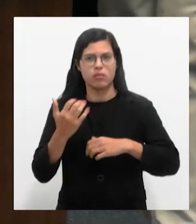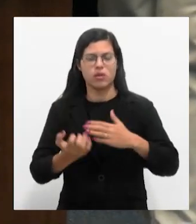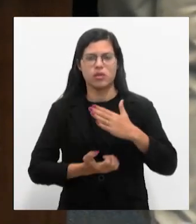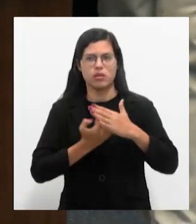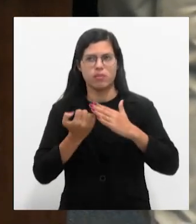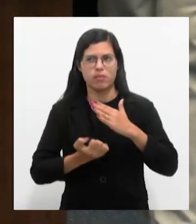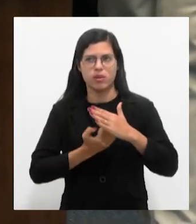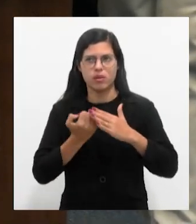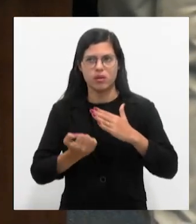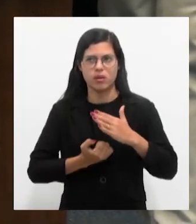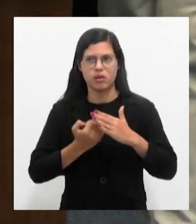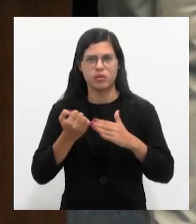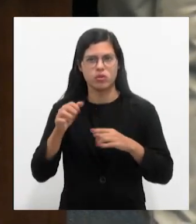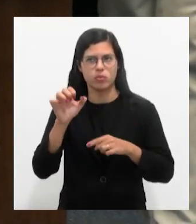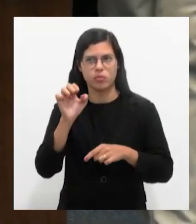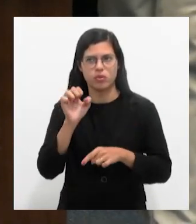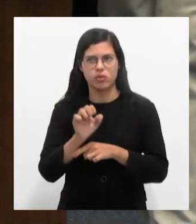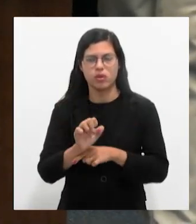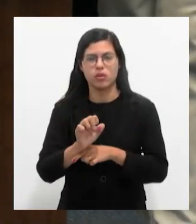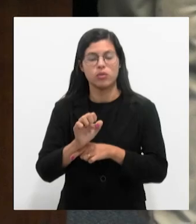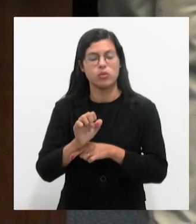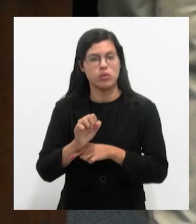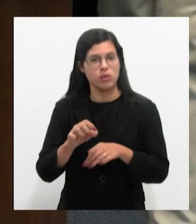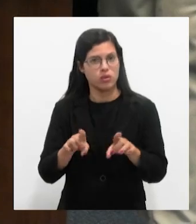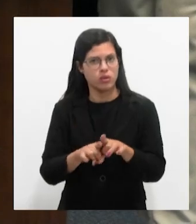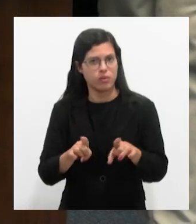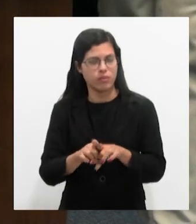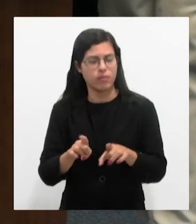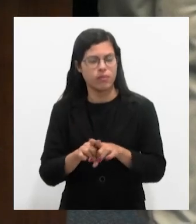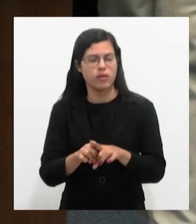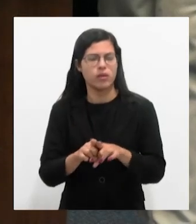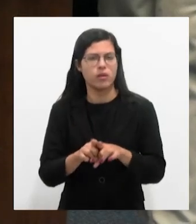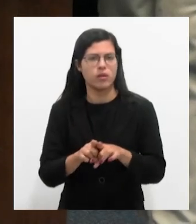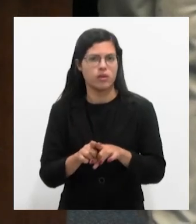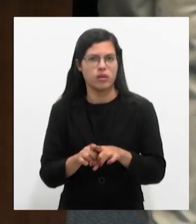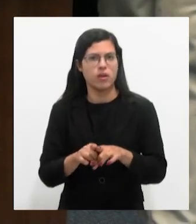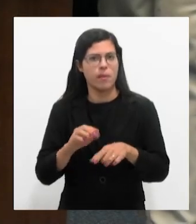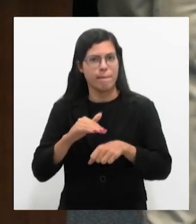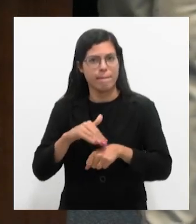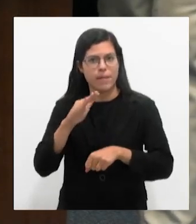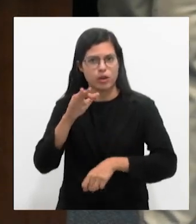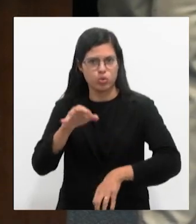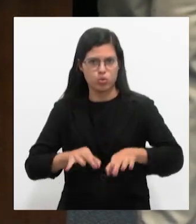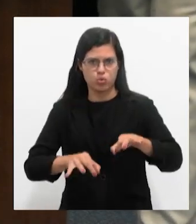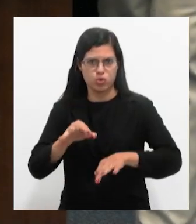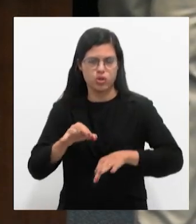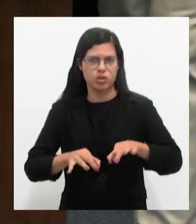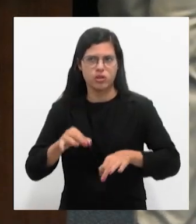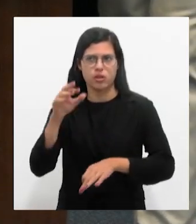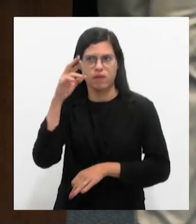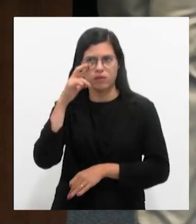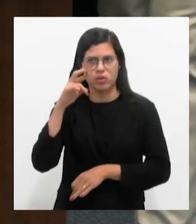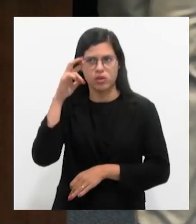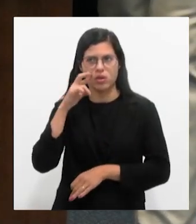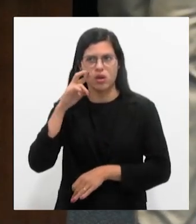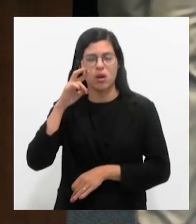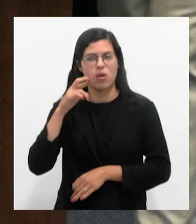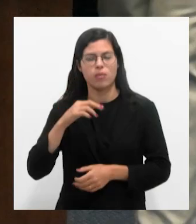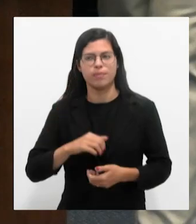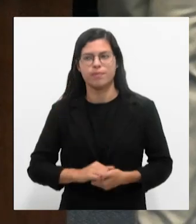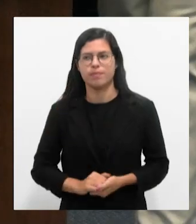Estado e que vai também proporcionar mais justiça fiscal. Não é